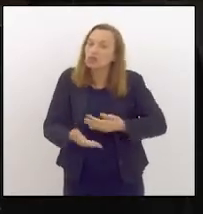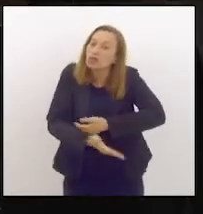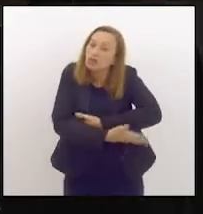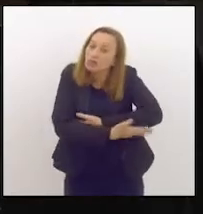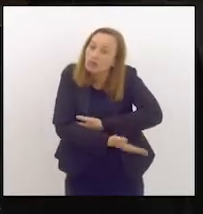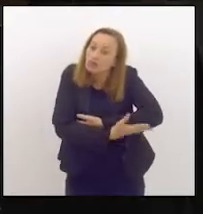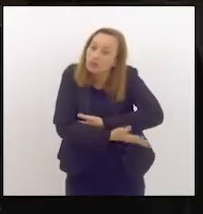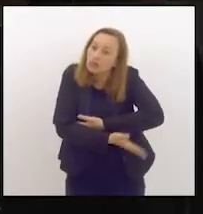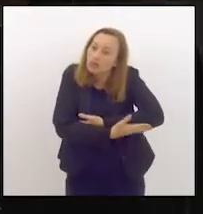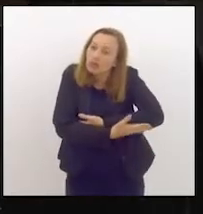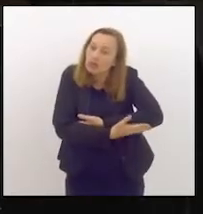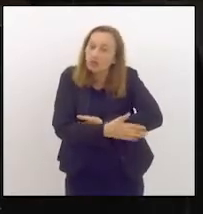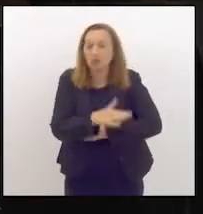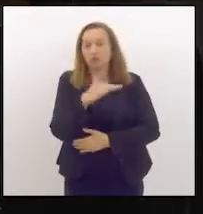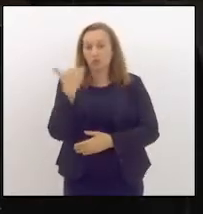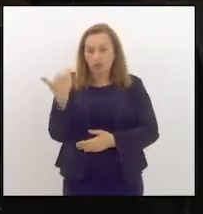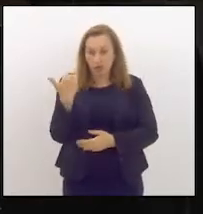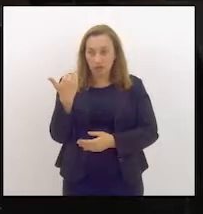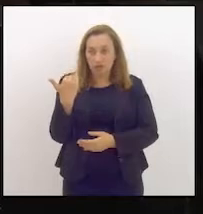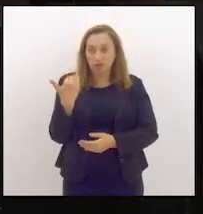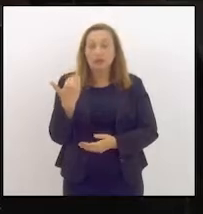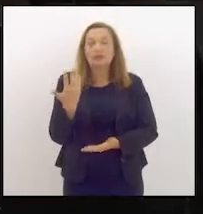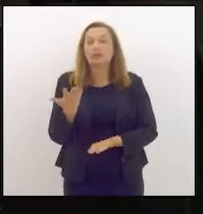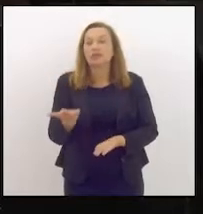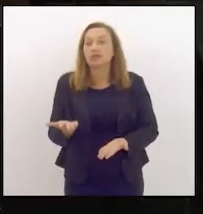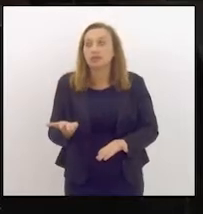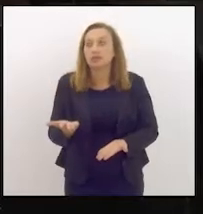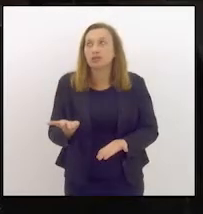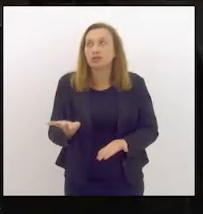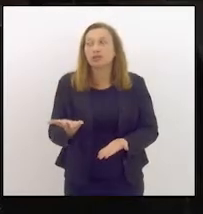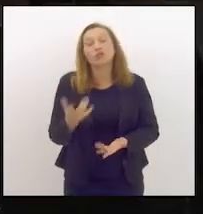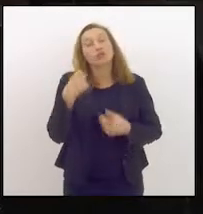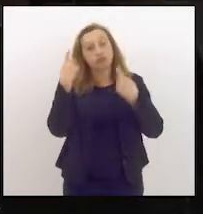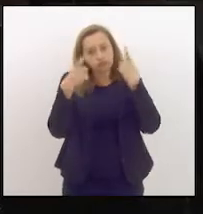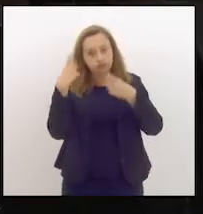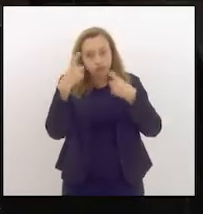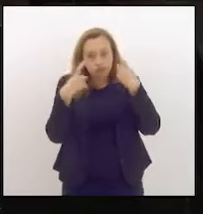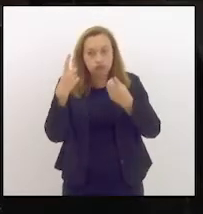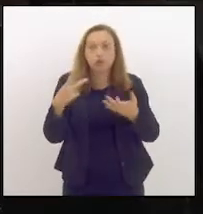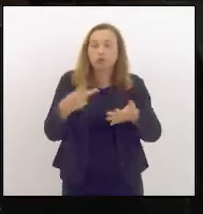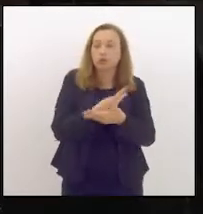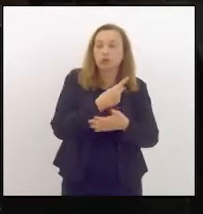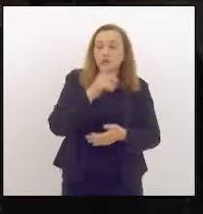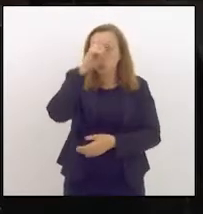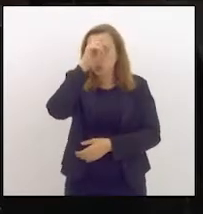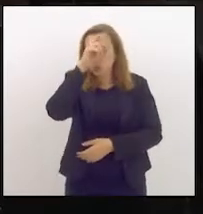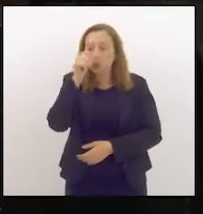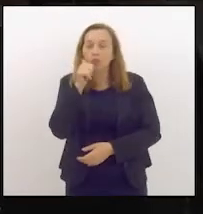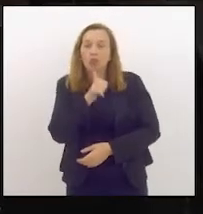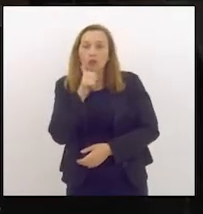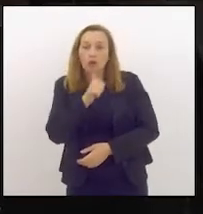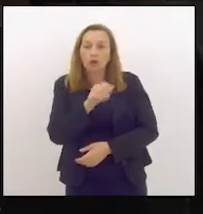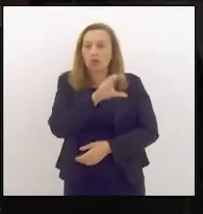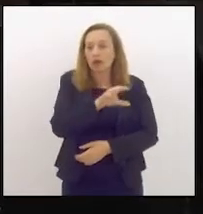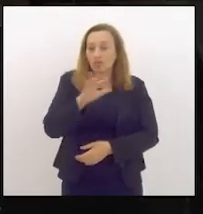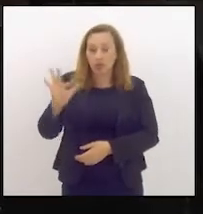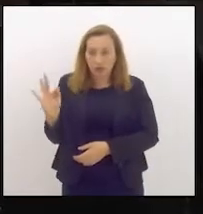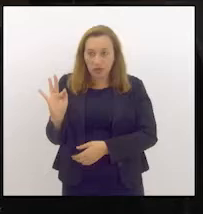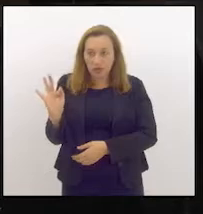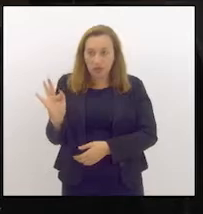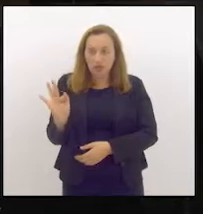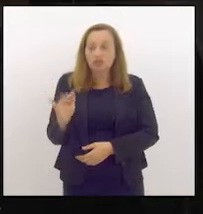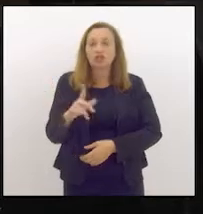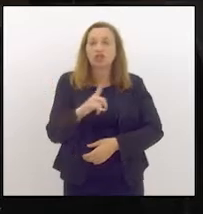bebês vieram a morrer e isso foi muito preocupante aconteceu no Hospital da Mulher de Cabo Frio